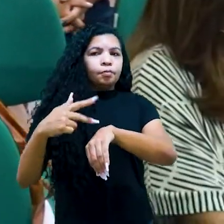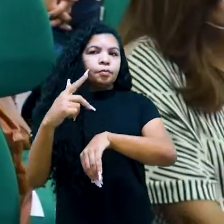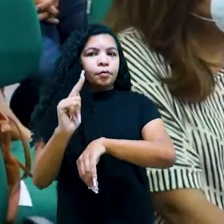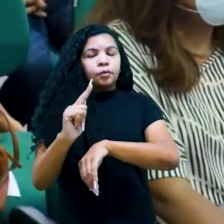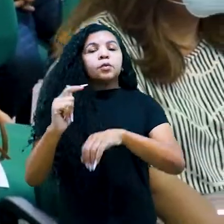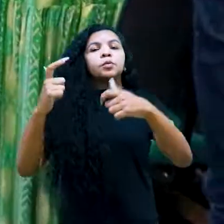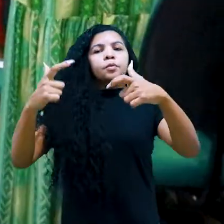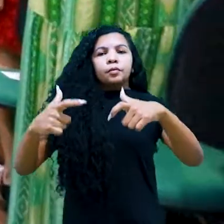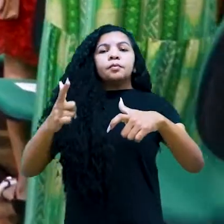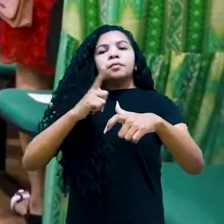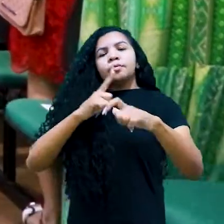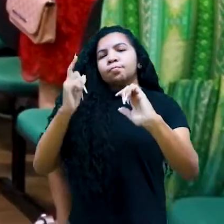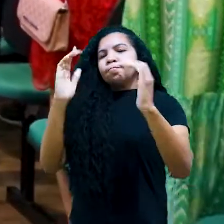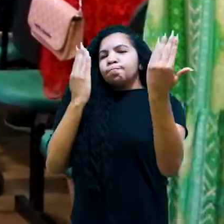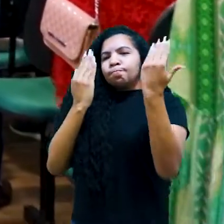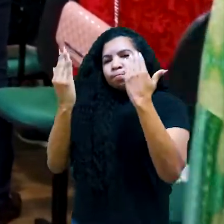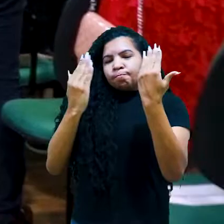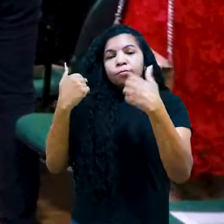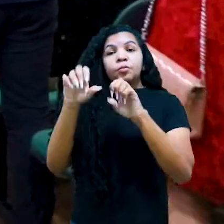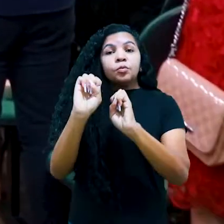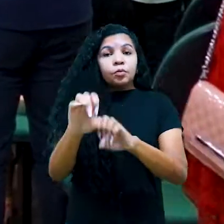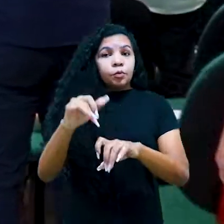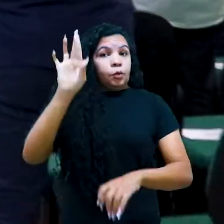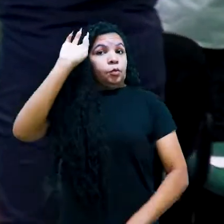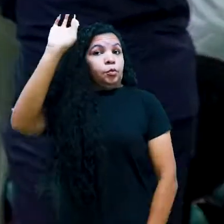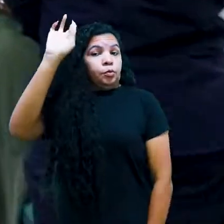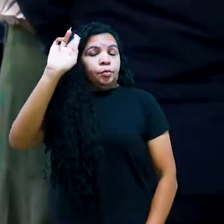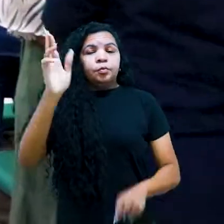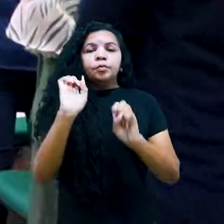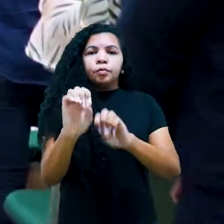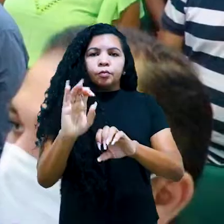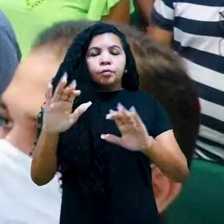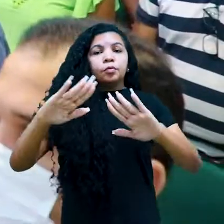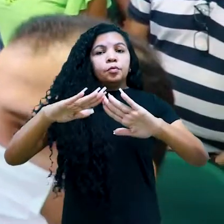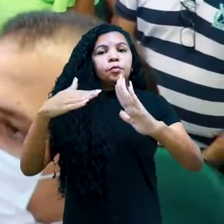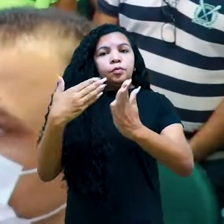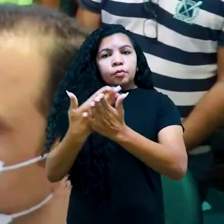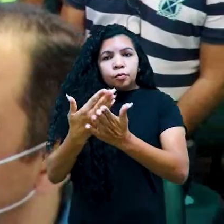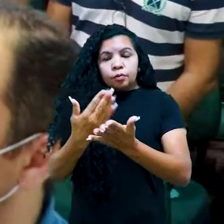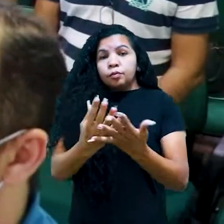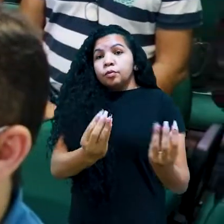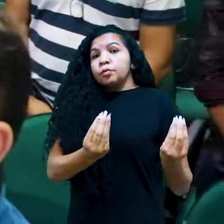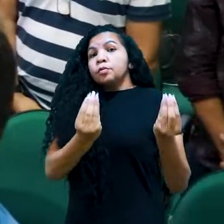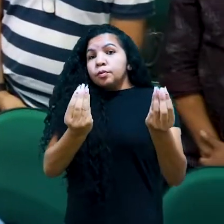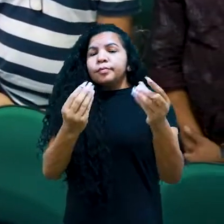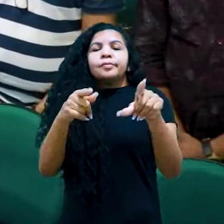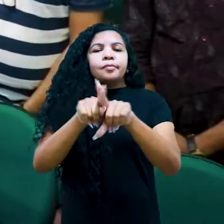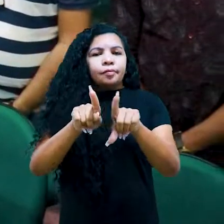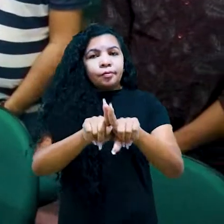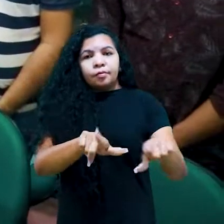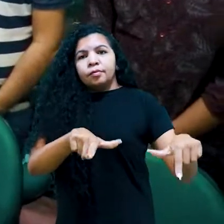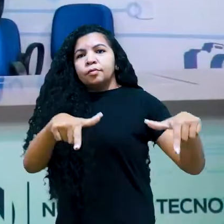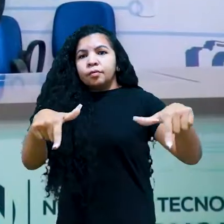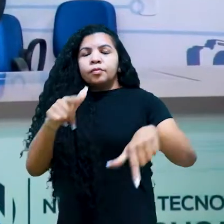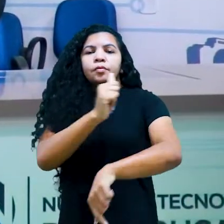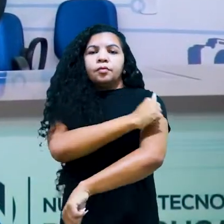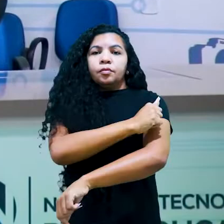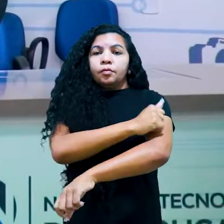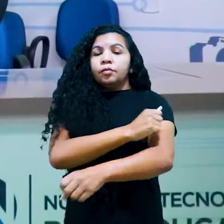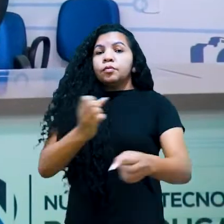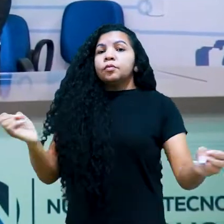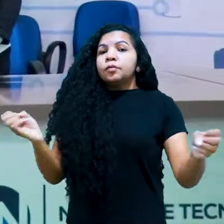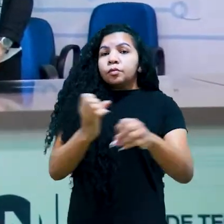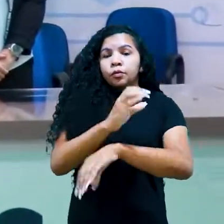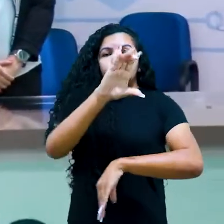os cursos de pós-graduação Lato Sensu em psicologia da educação em gestão Educacional e escolar foram entregues também certificados